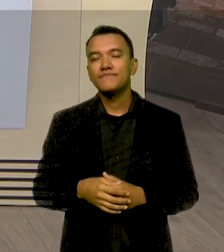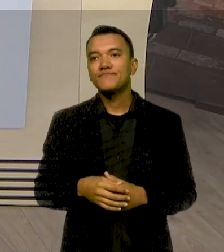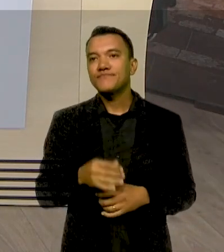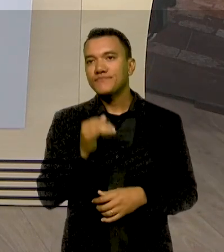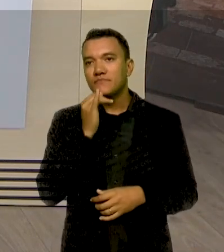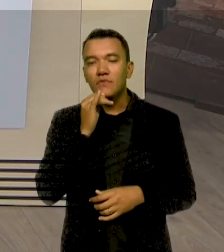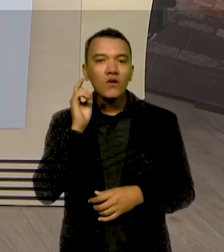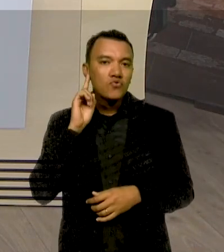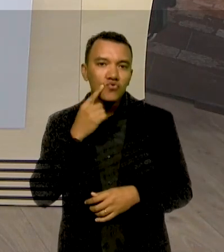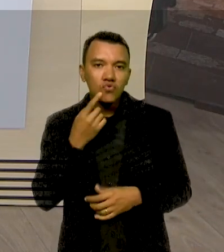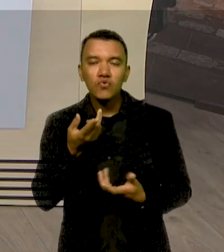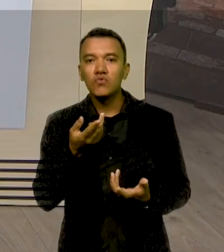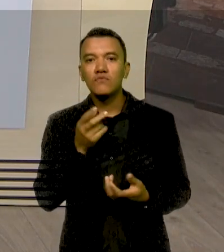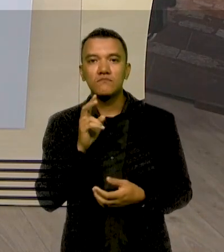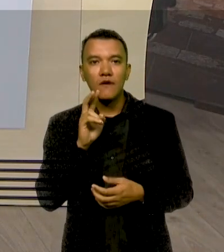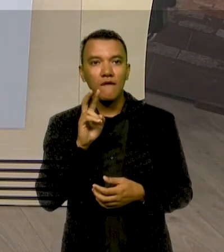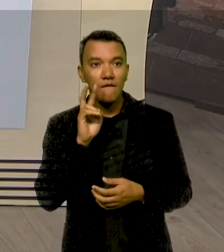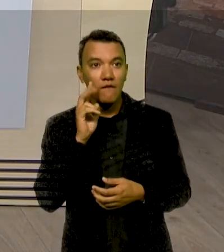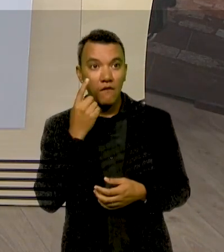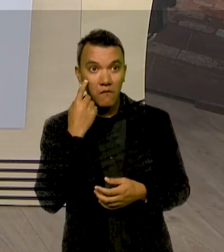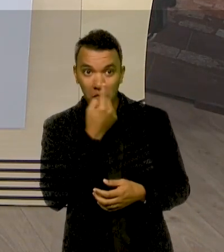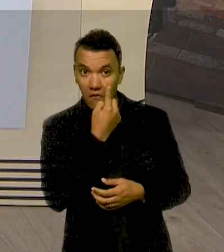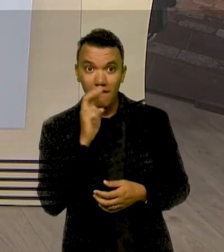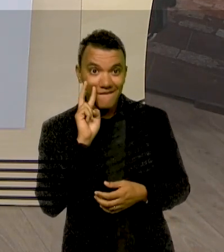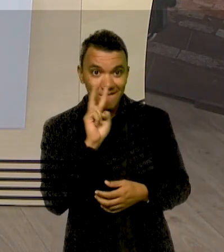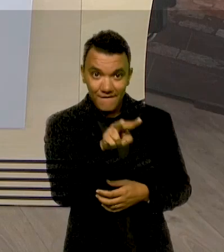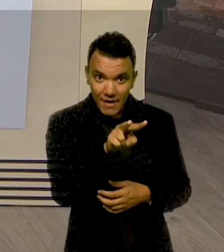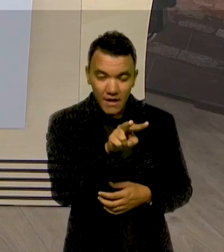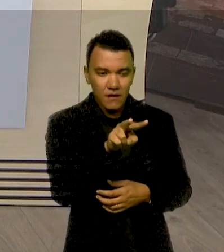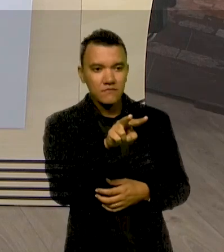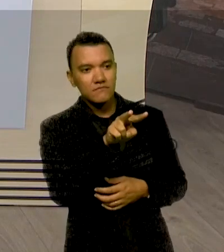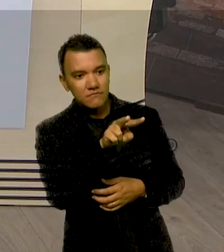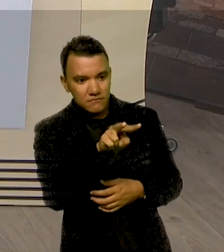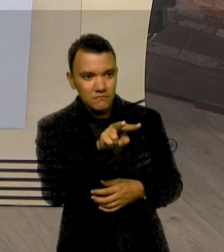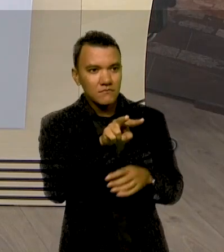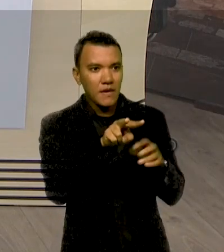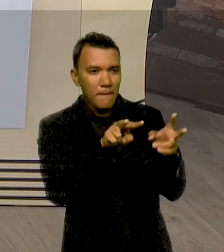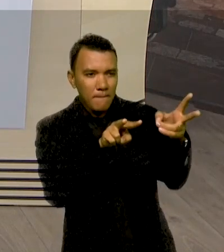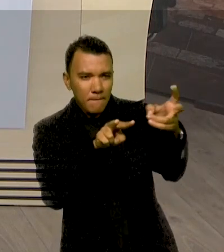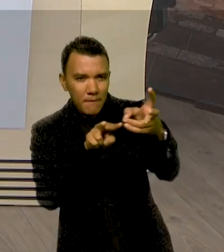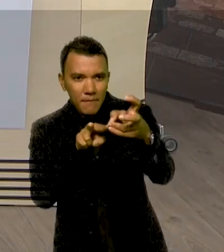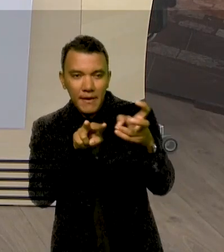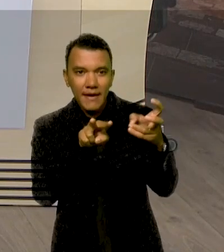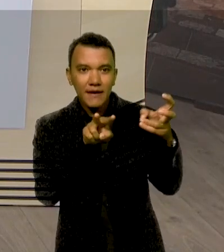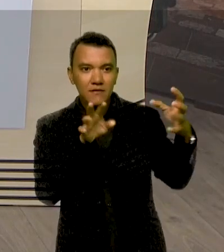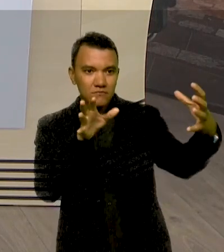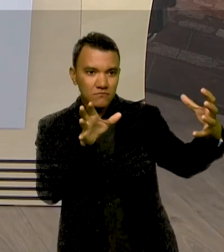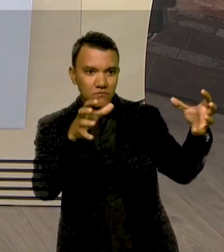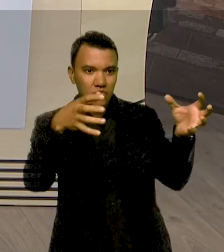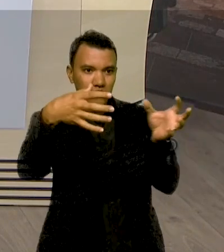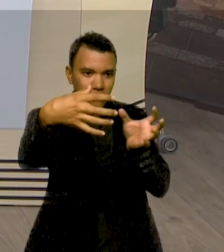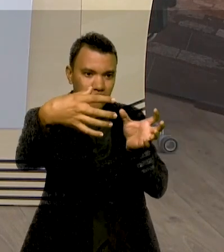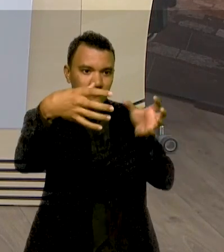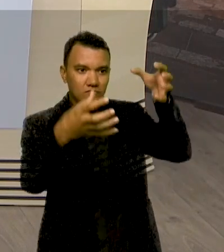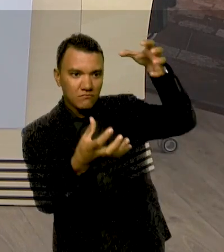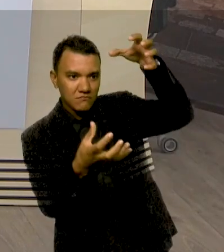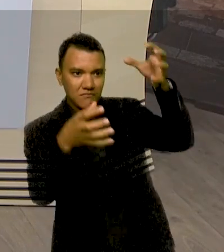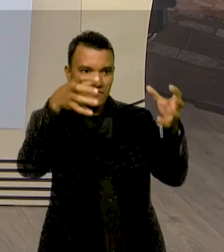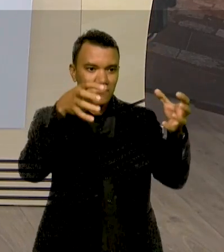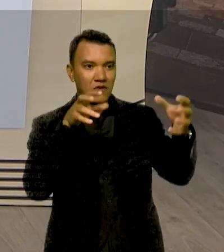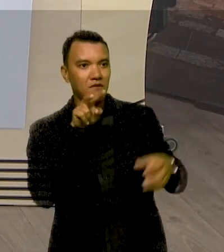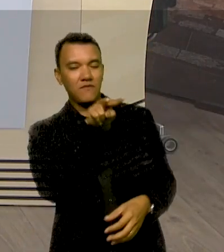ele é diferente do canal auditivo, especialmente porque o canal visual, ele capta a tridimensionalidade. Então, por captar